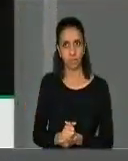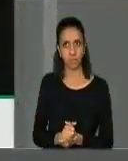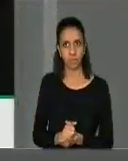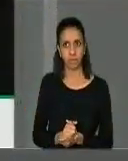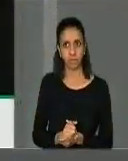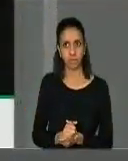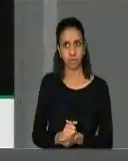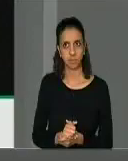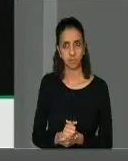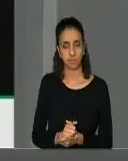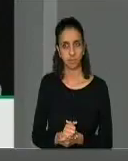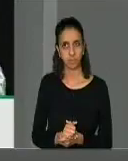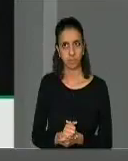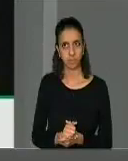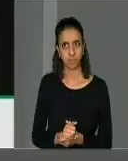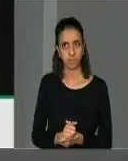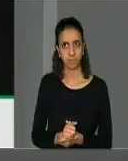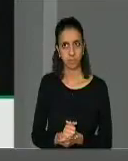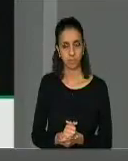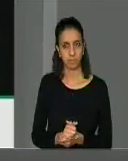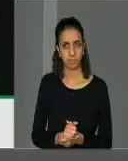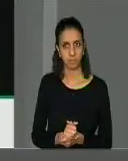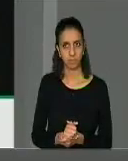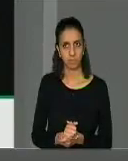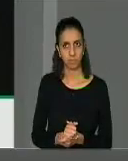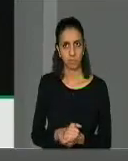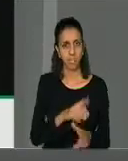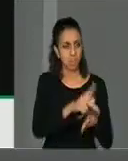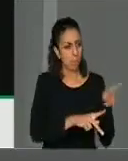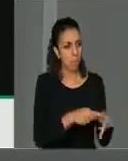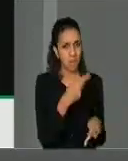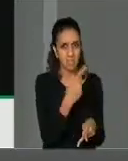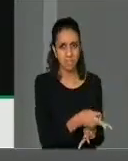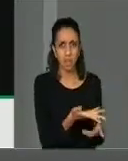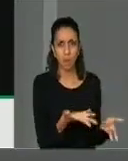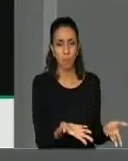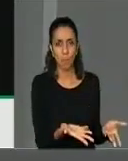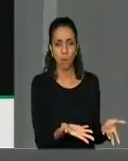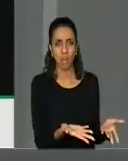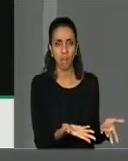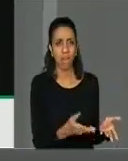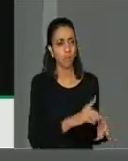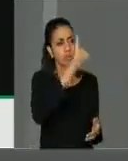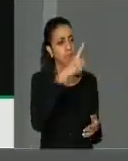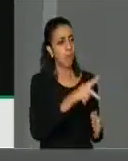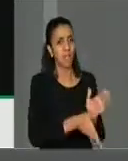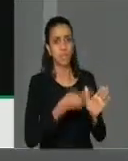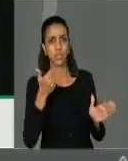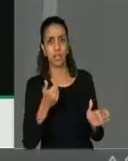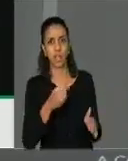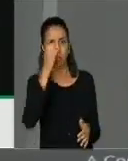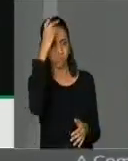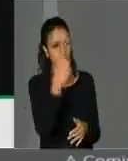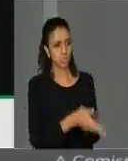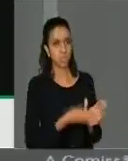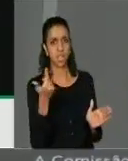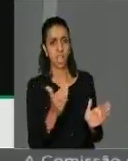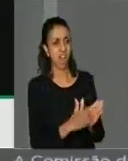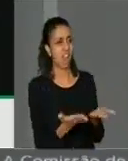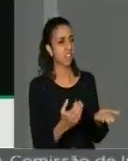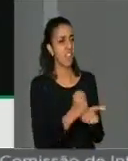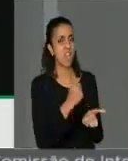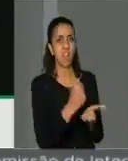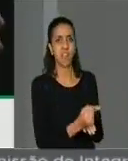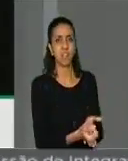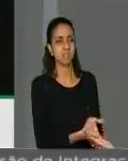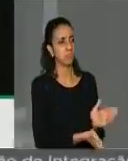desta população brasileira tão ordeira o direito dela trabalhar com a sua carteira assinada